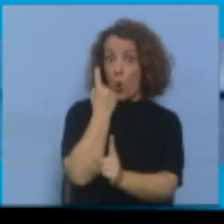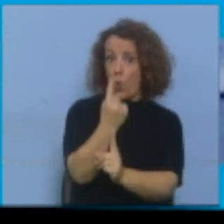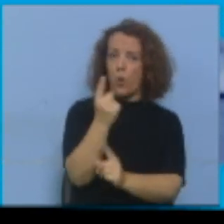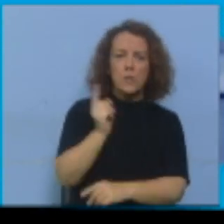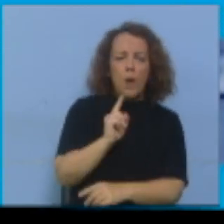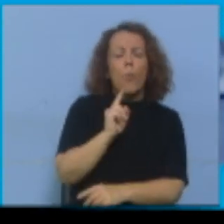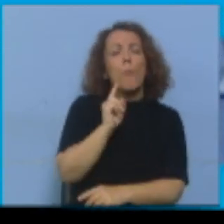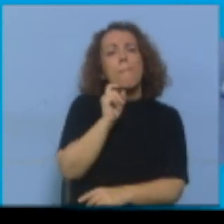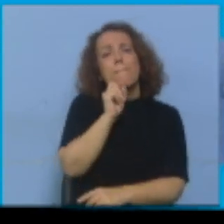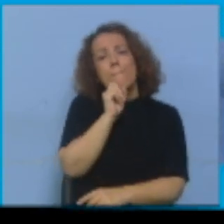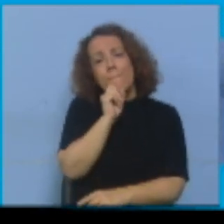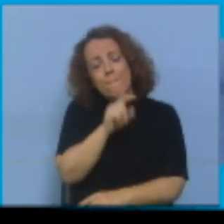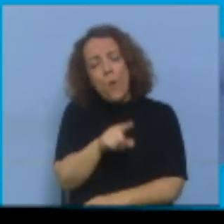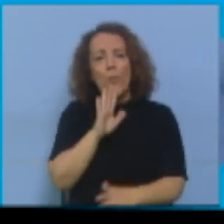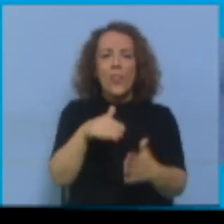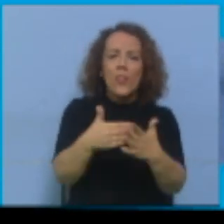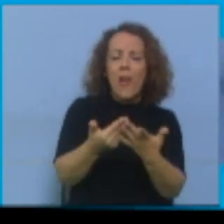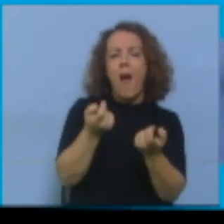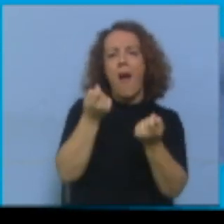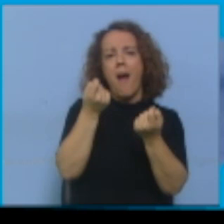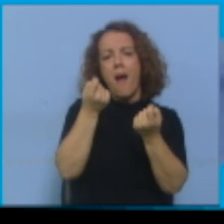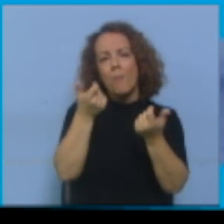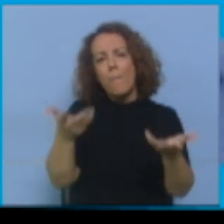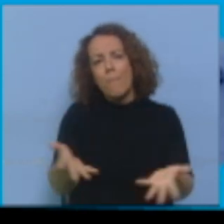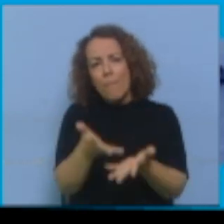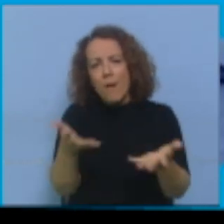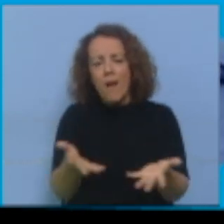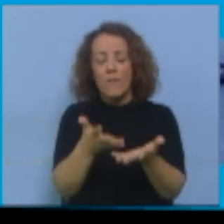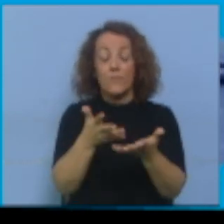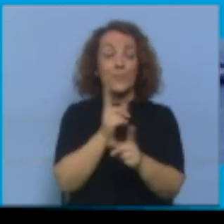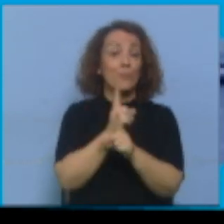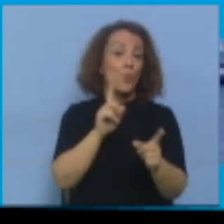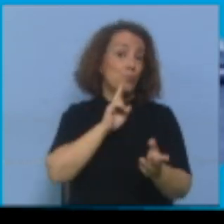mas pode ser. Isto é, porque na medida